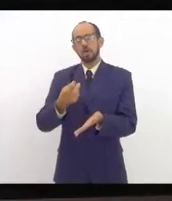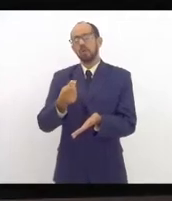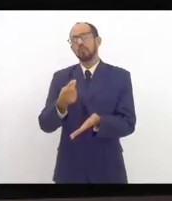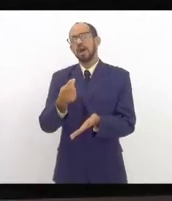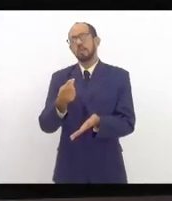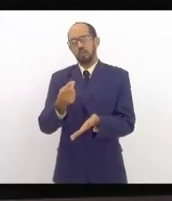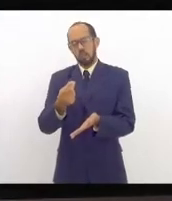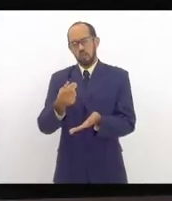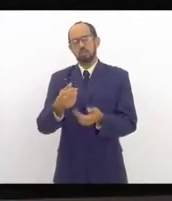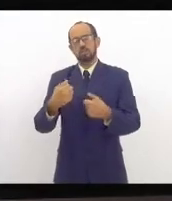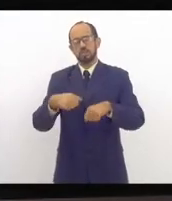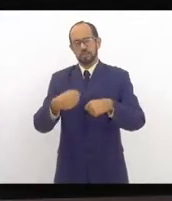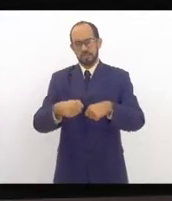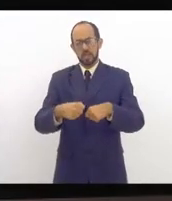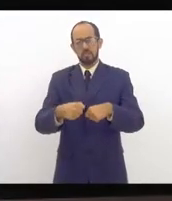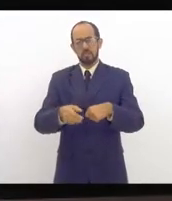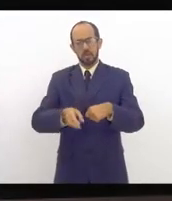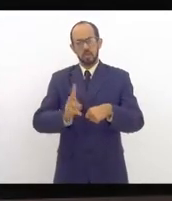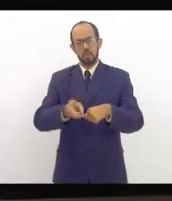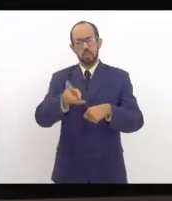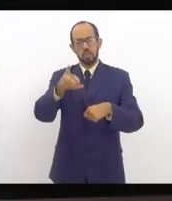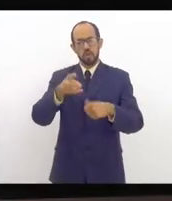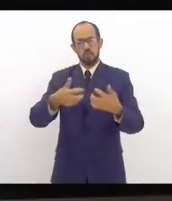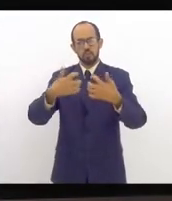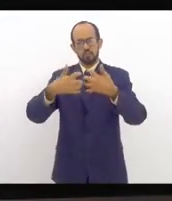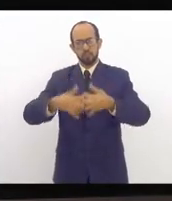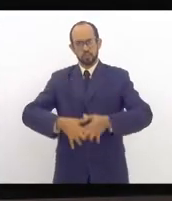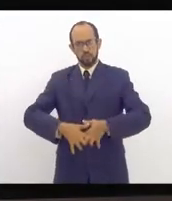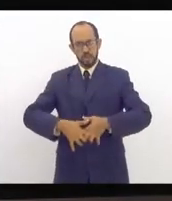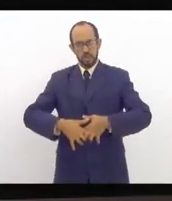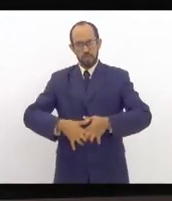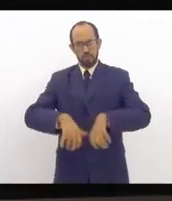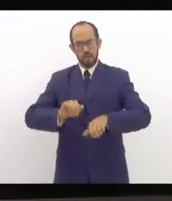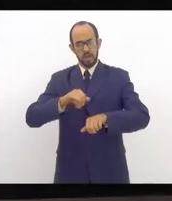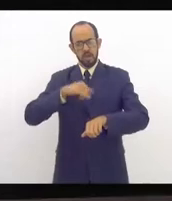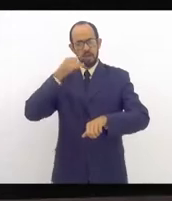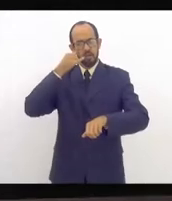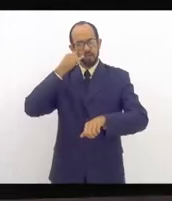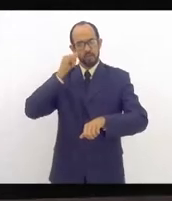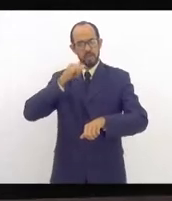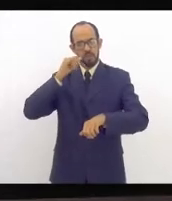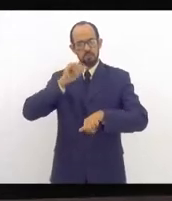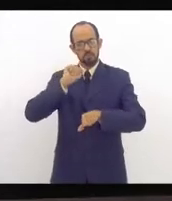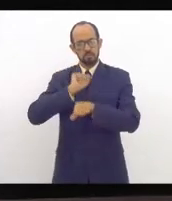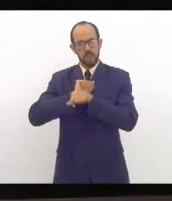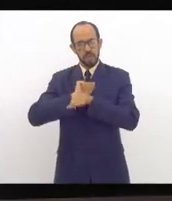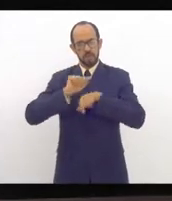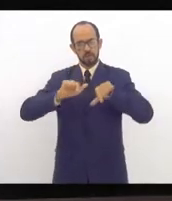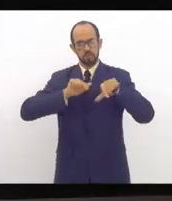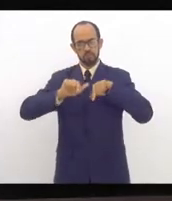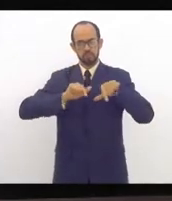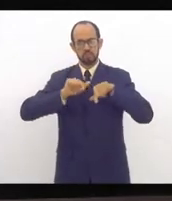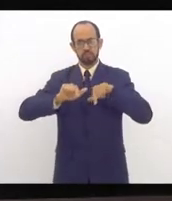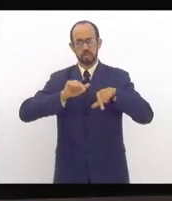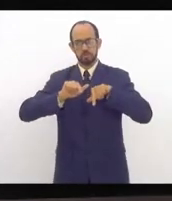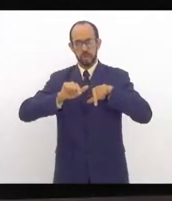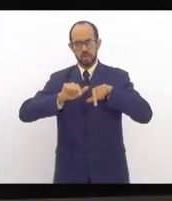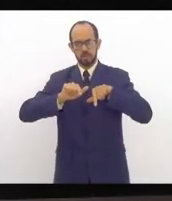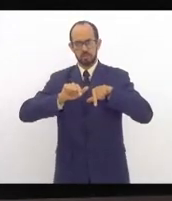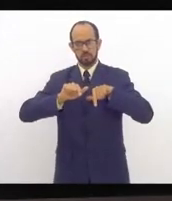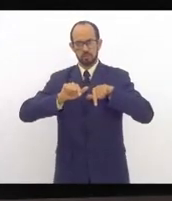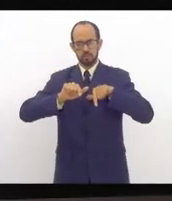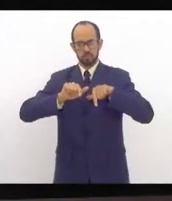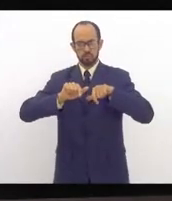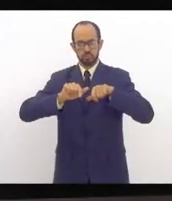para que a SuperVia continuasse em funcionamento para não paralisar os trabalhos da do serviço de